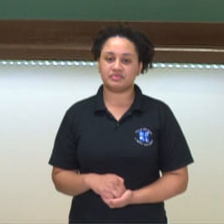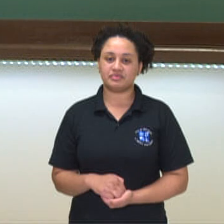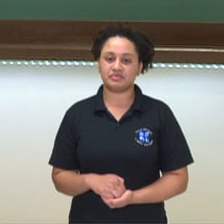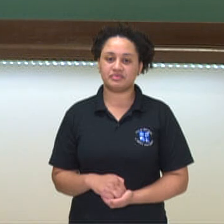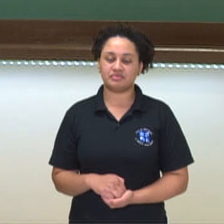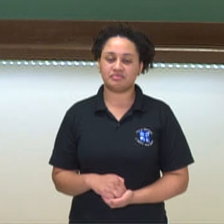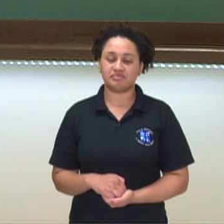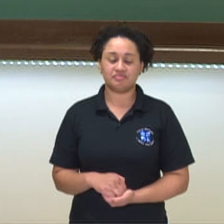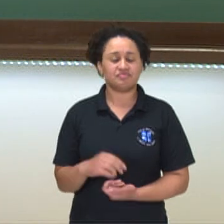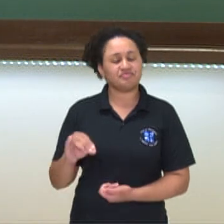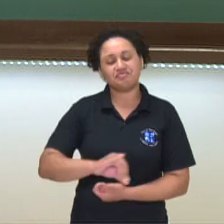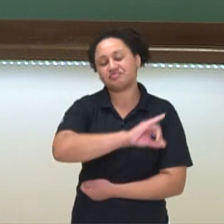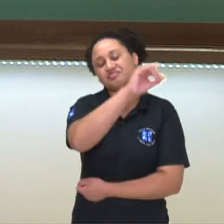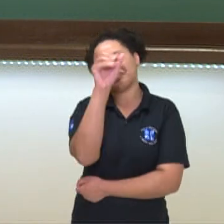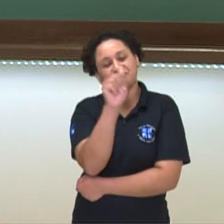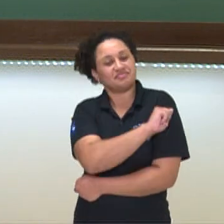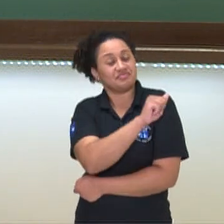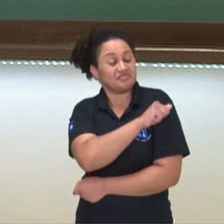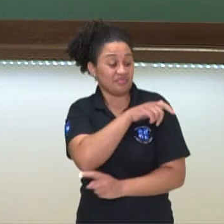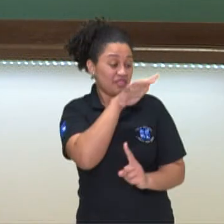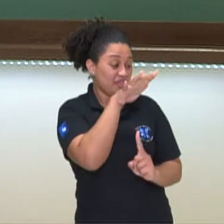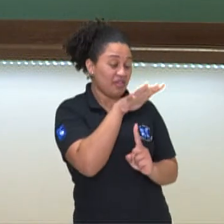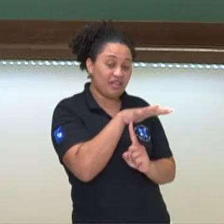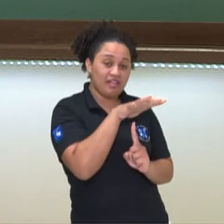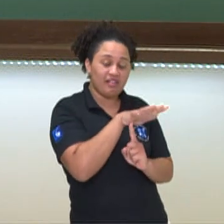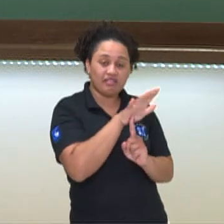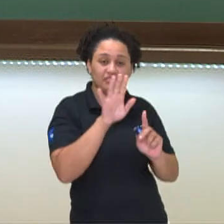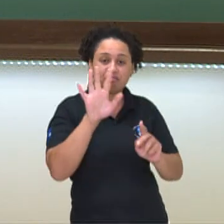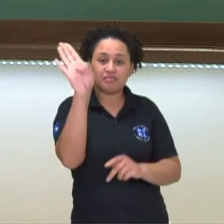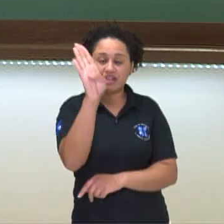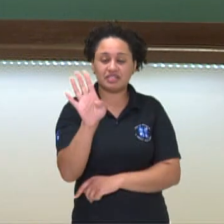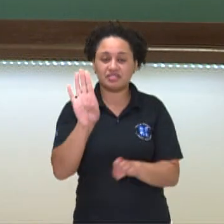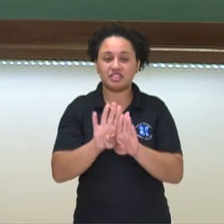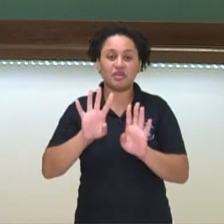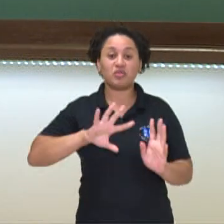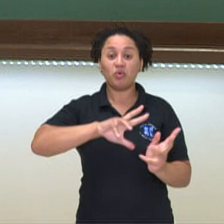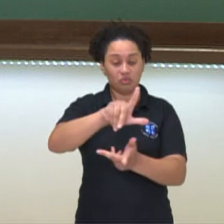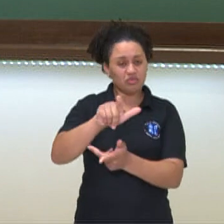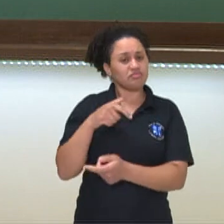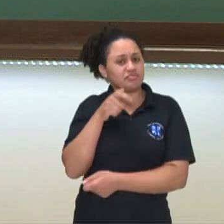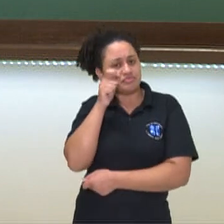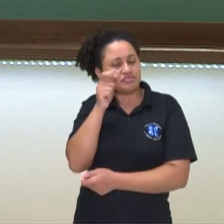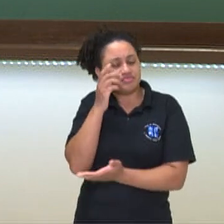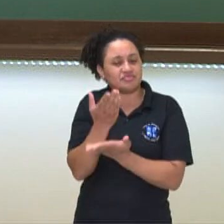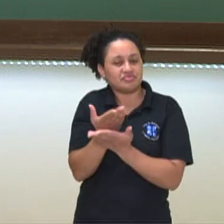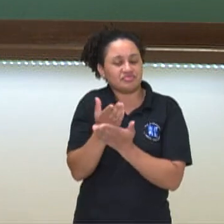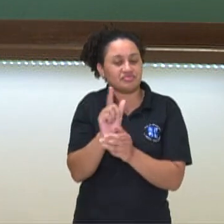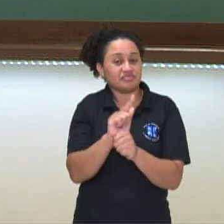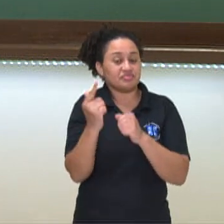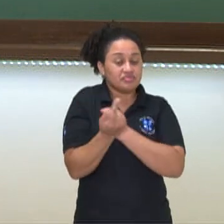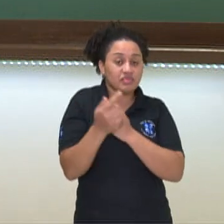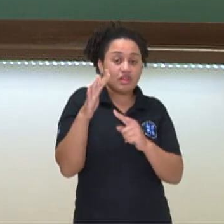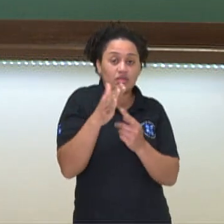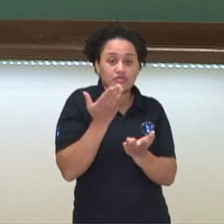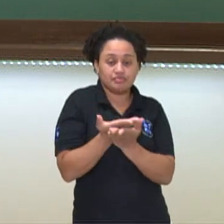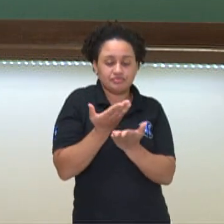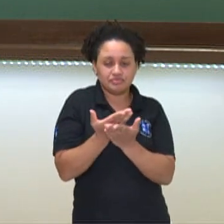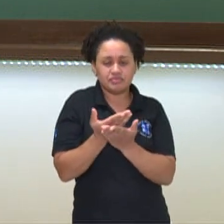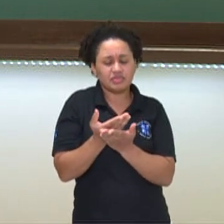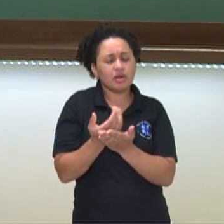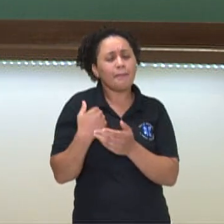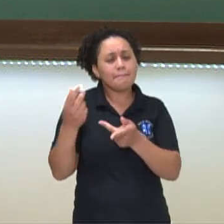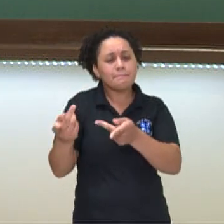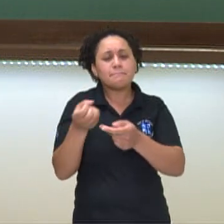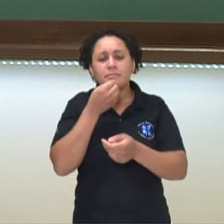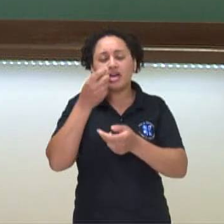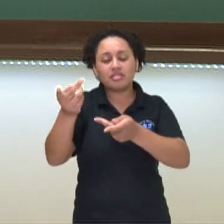Olá, pessoal do estado do Paraná, do Brasil e do mundo que estão acompanhando essa aula de Geografia do programa Aula Paraná. Seja muito bem-vindo e muito obrigado por permitir